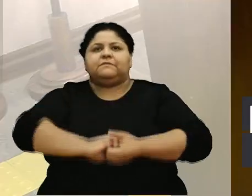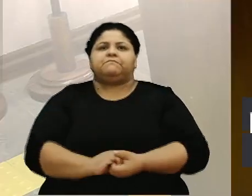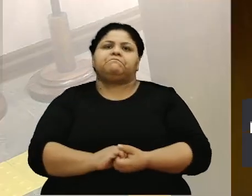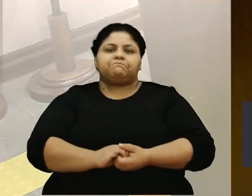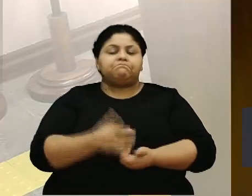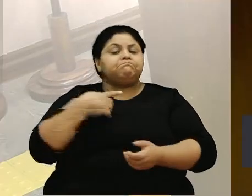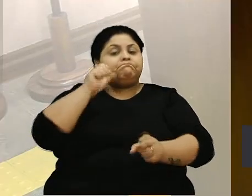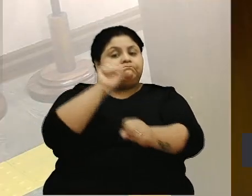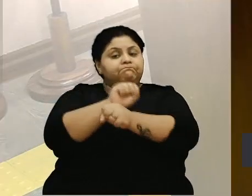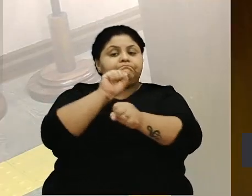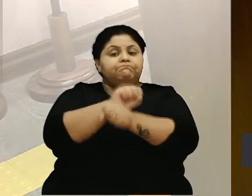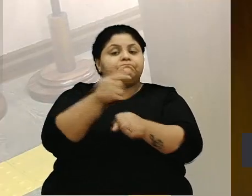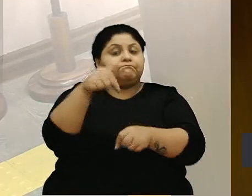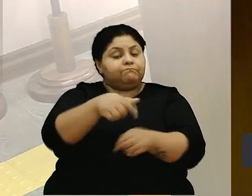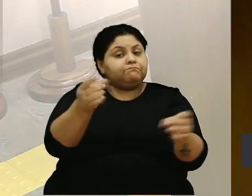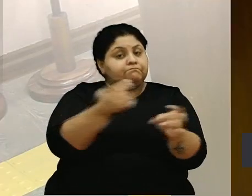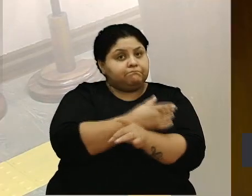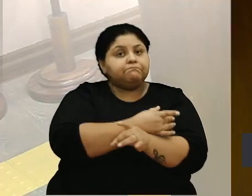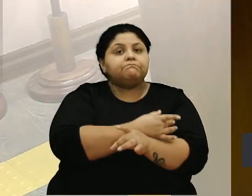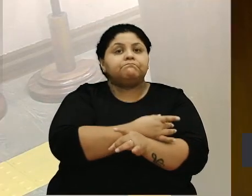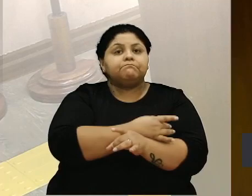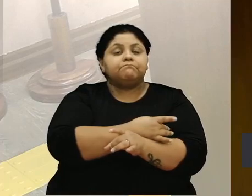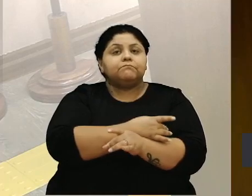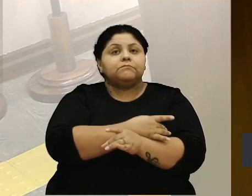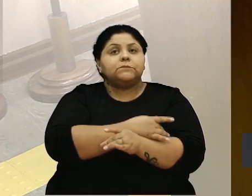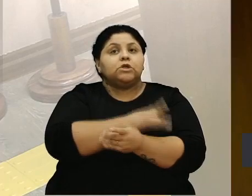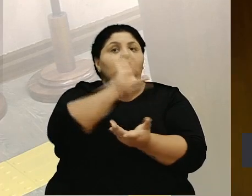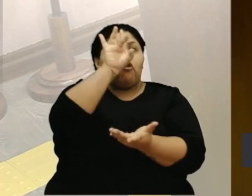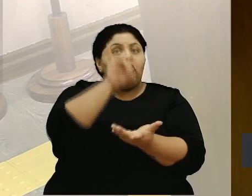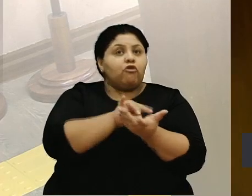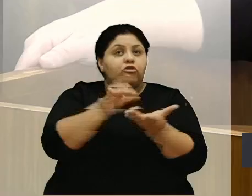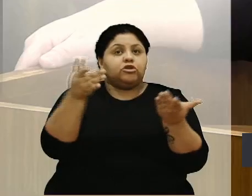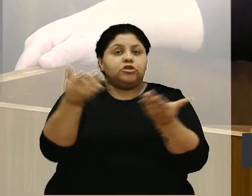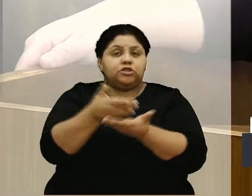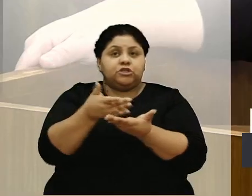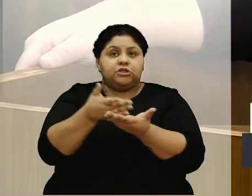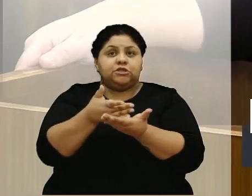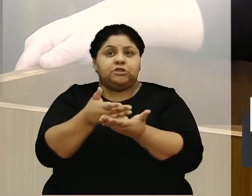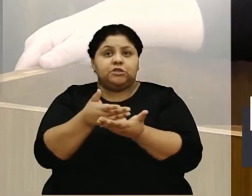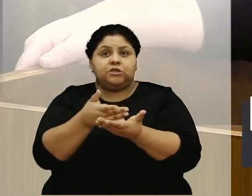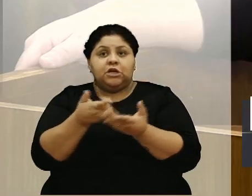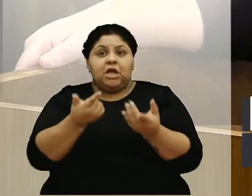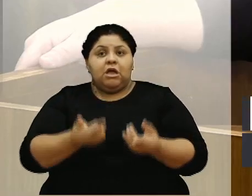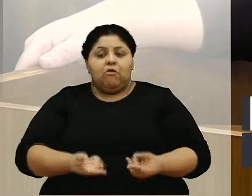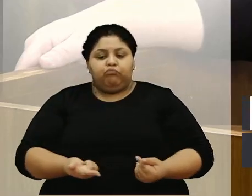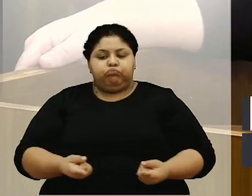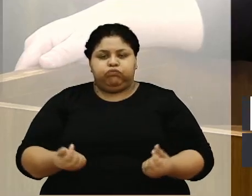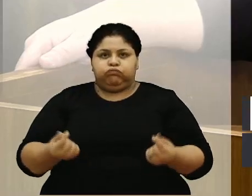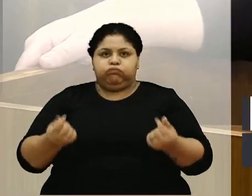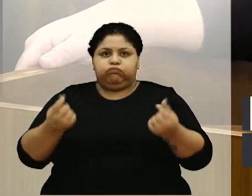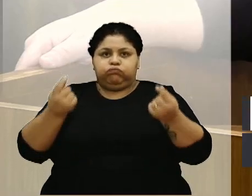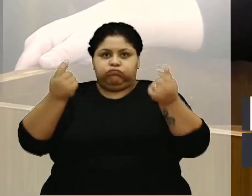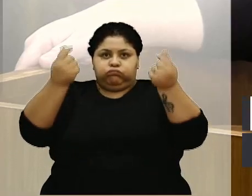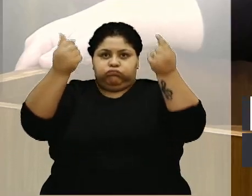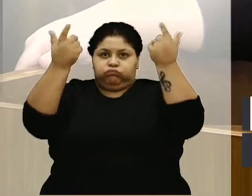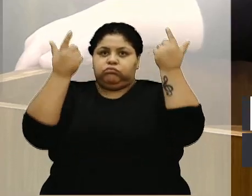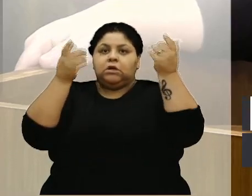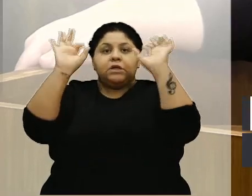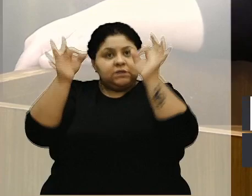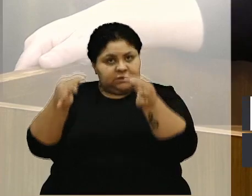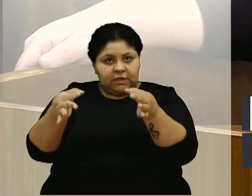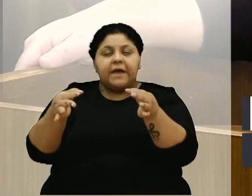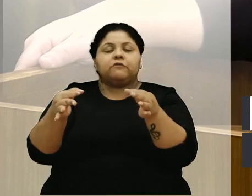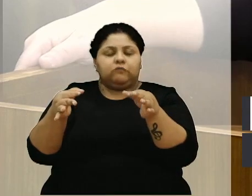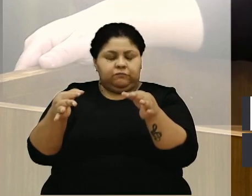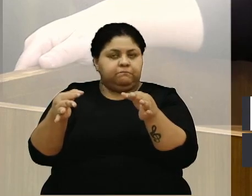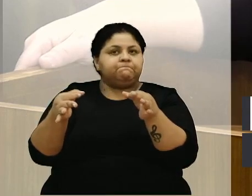que esse esteja pronto, que ele seja protocolado, já que nós vamos ter dinheiro a rodo aí para descer do governo federal, que é justo, é